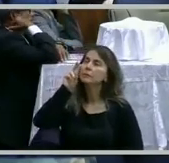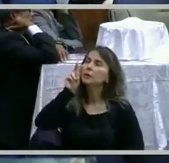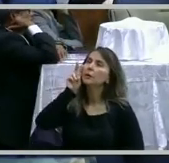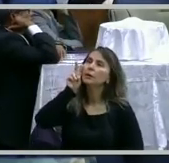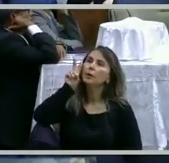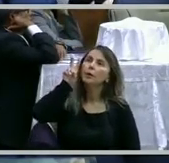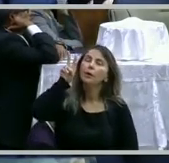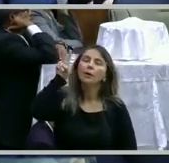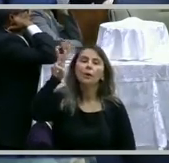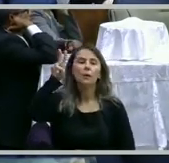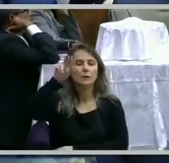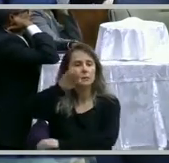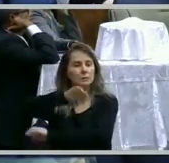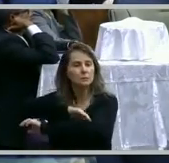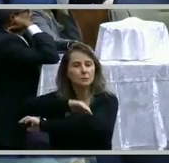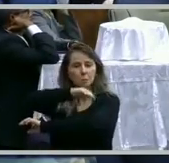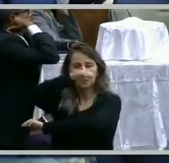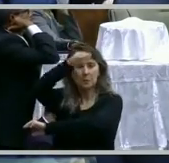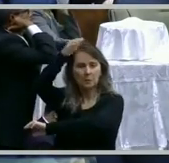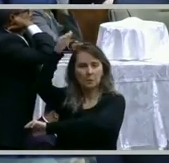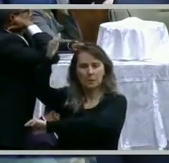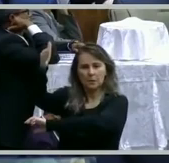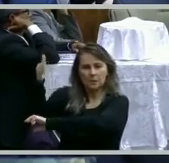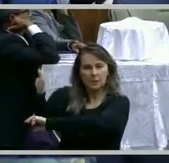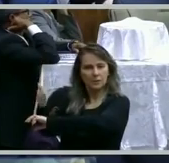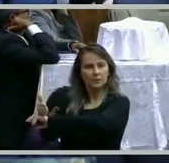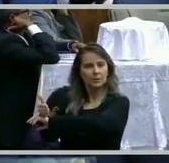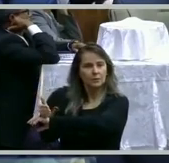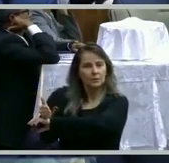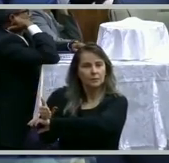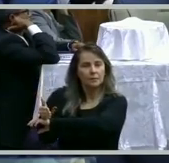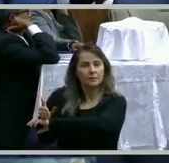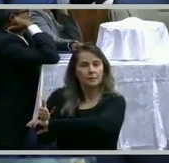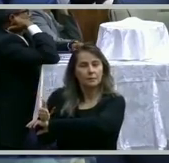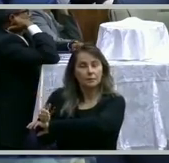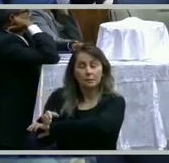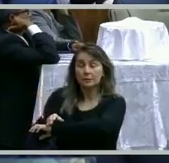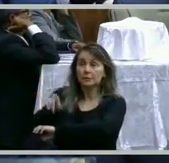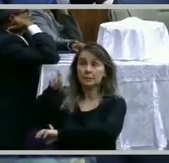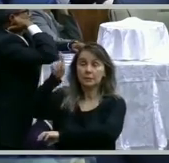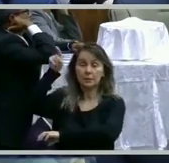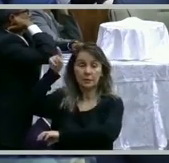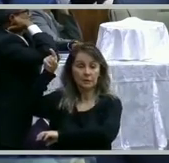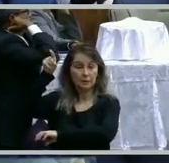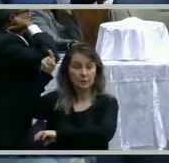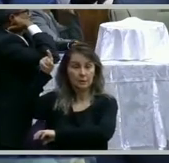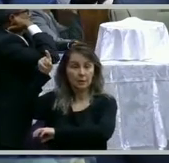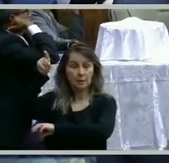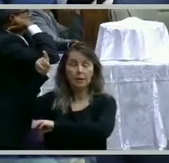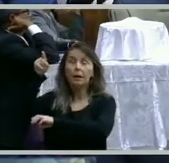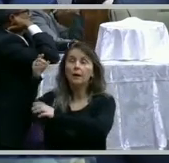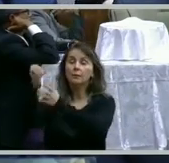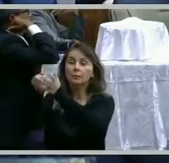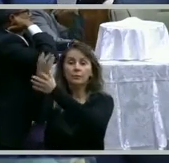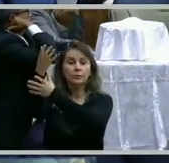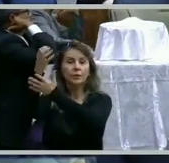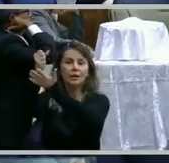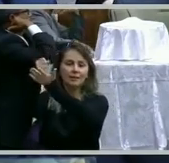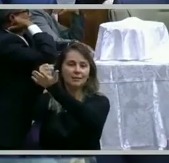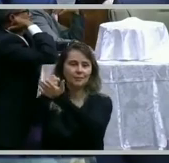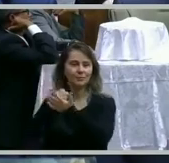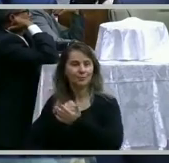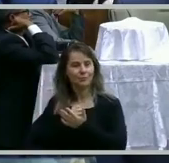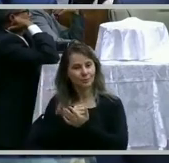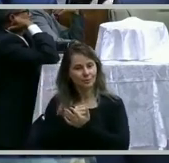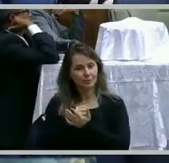onde? Para os montes. De onde me virá o socorro?